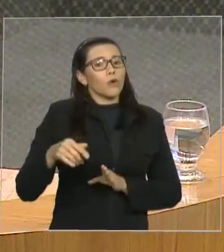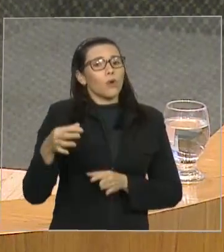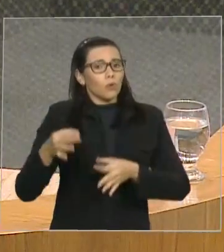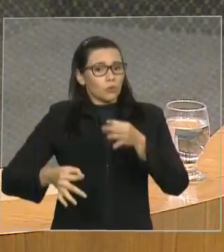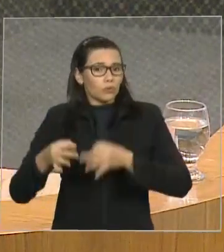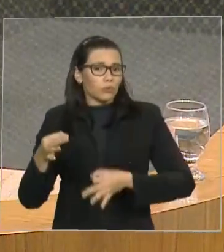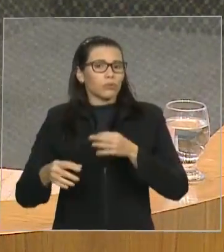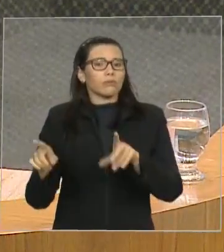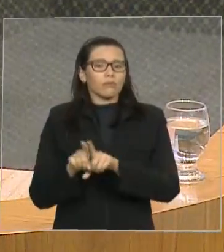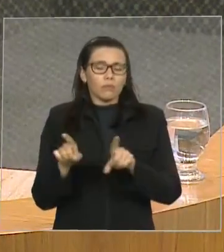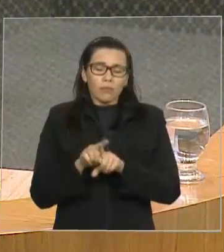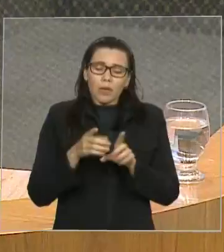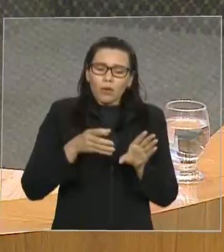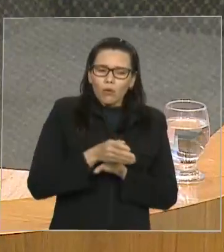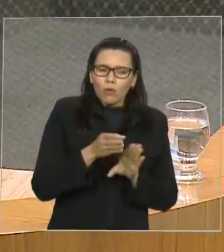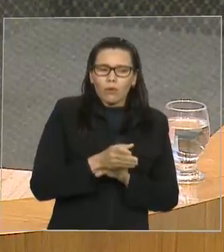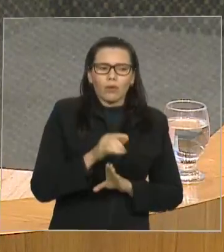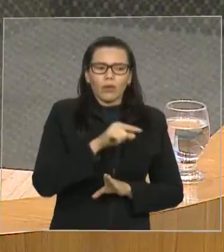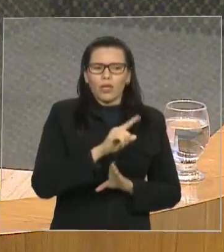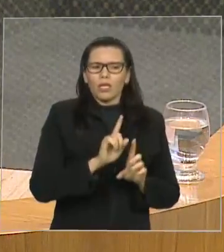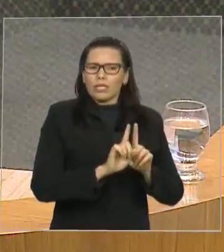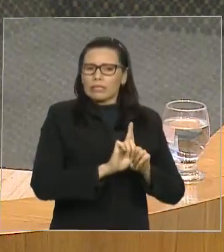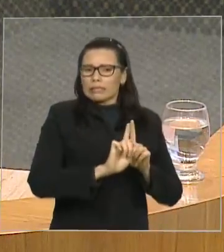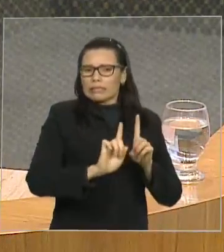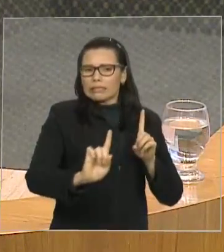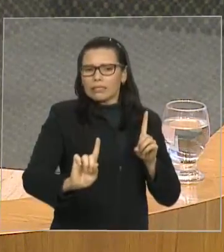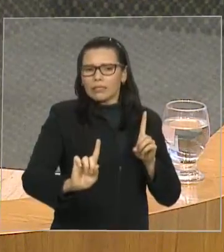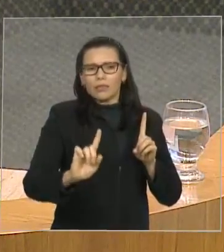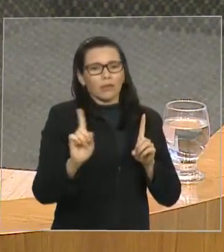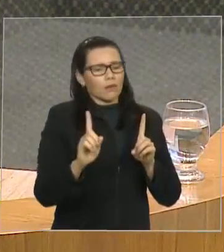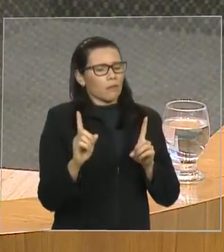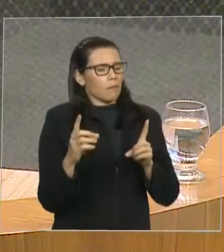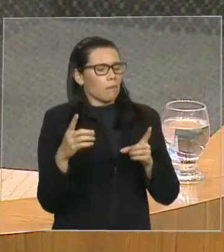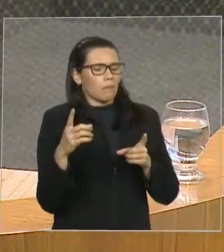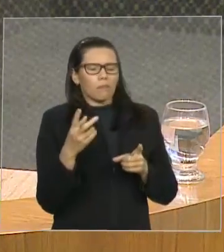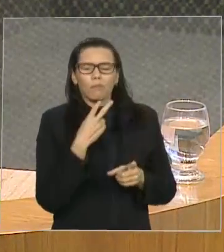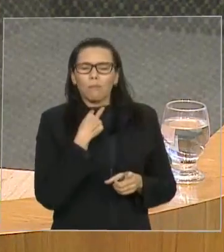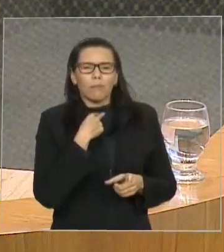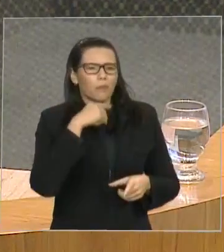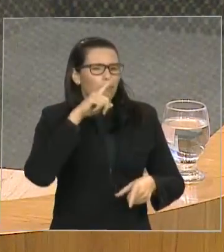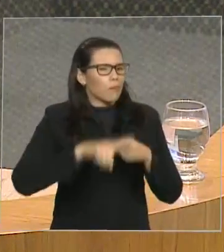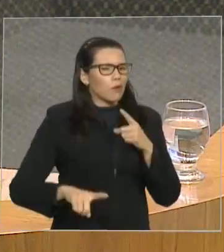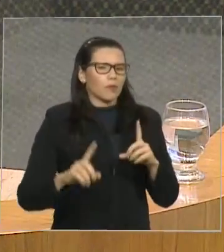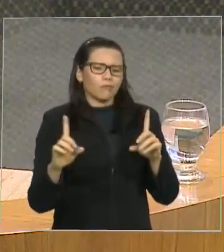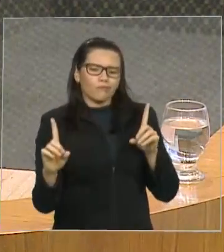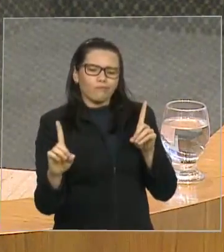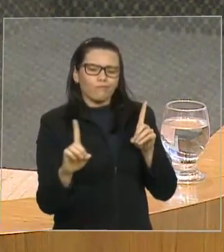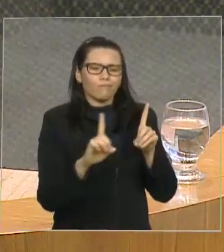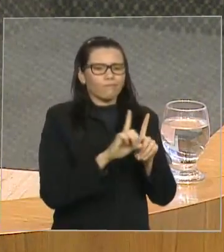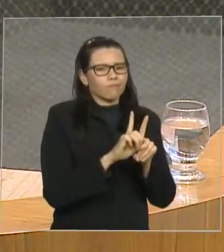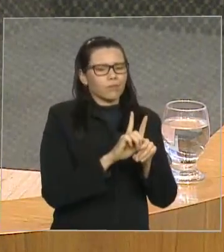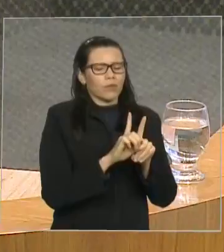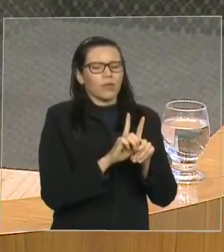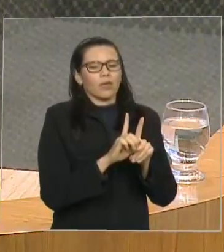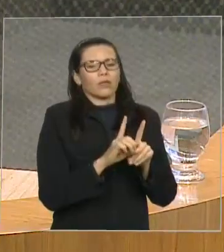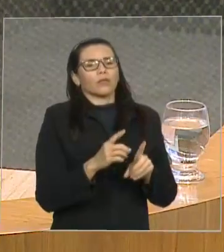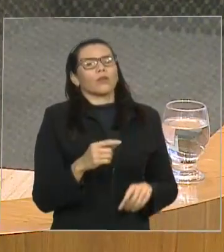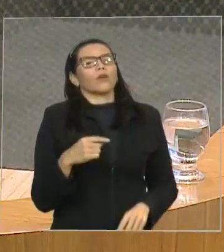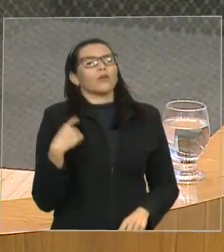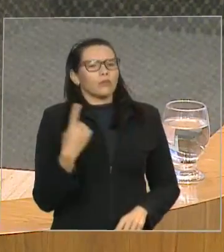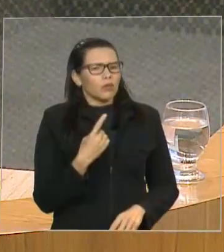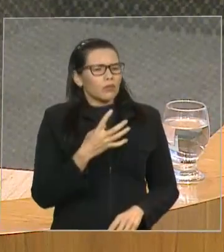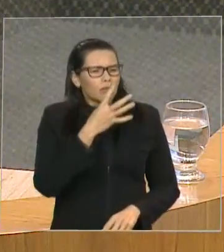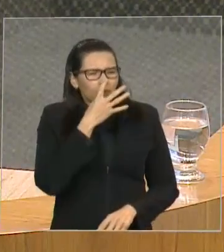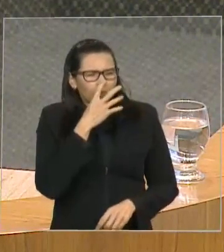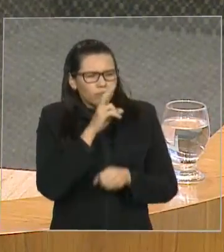ele deve se afastar, que ele não pode continuar próximo àquela vítima. E aí, então, a nossa patrulha ela começa a fazer esse acompanhamento. E